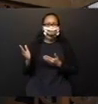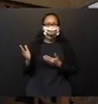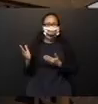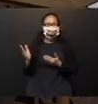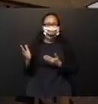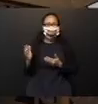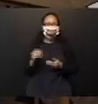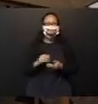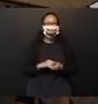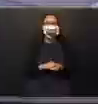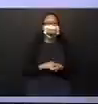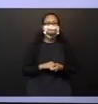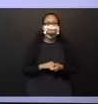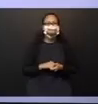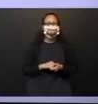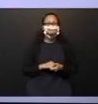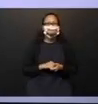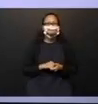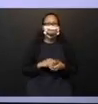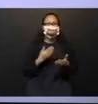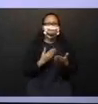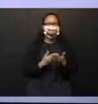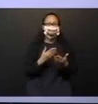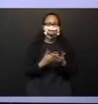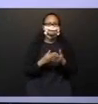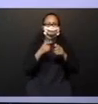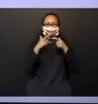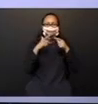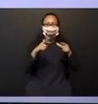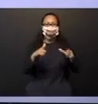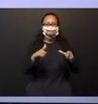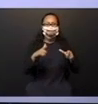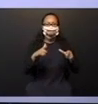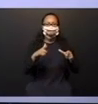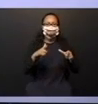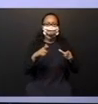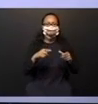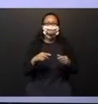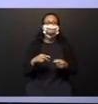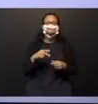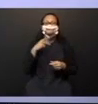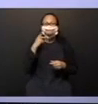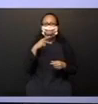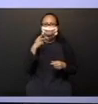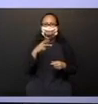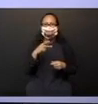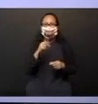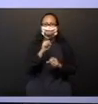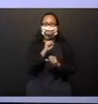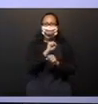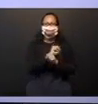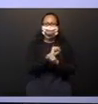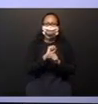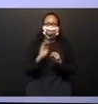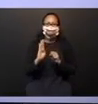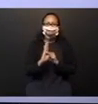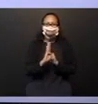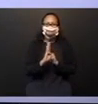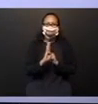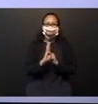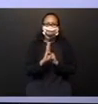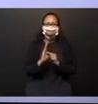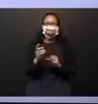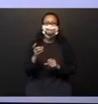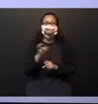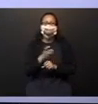rotina. Nós vamos estudar a língua, nós vamos falar sobre substantivo e adjetivo,